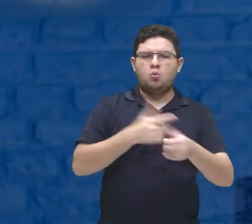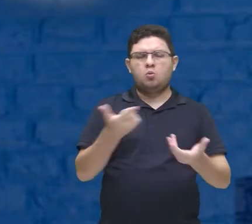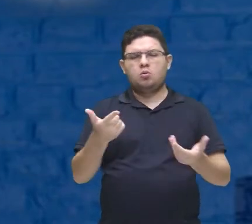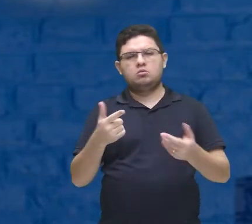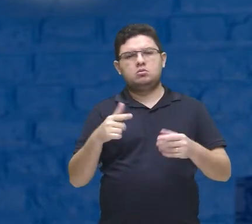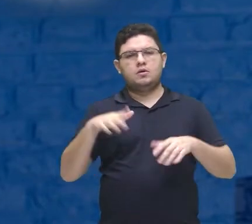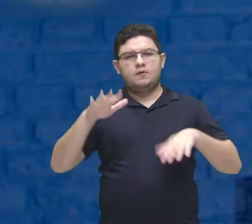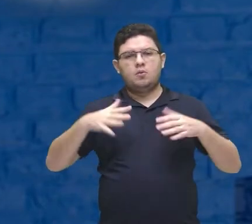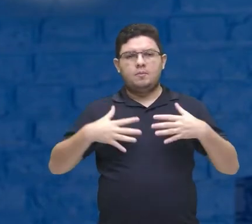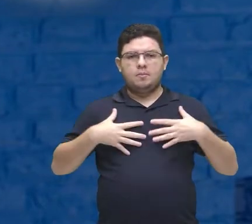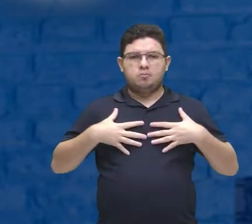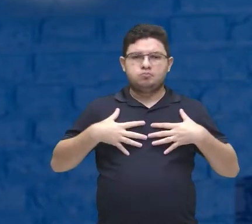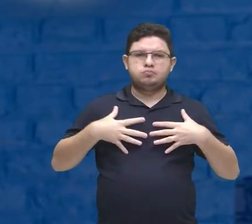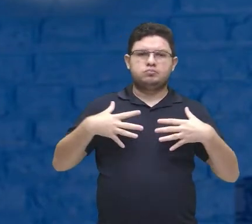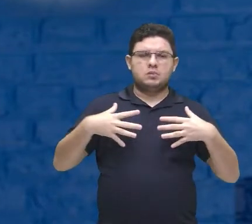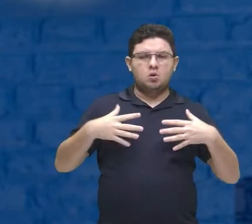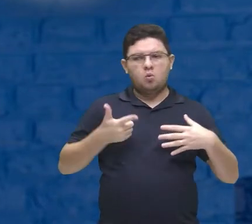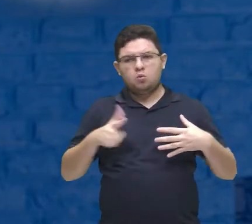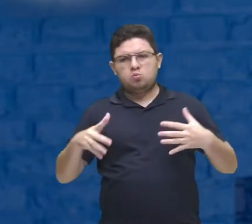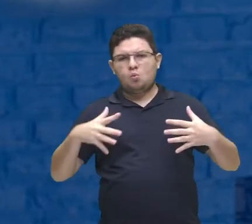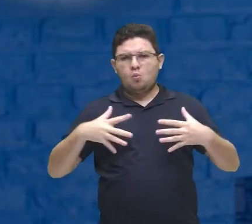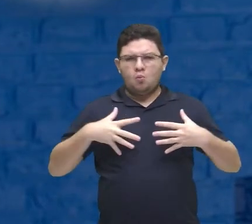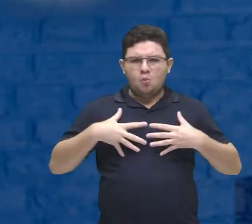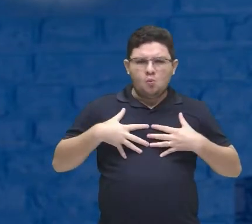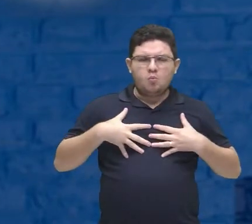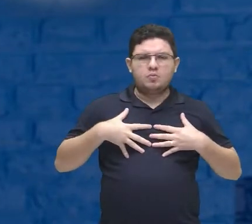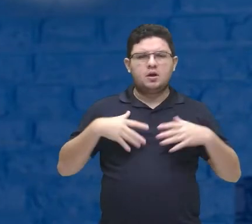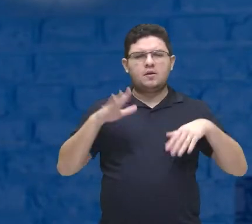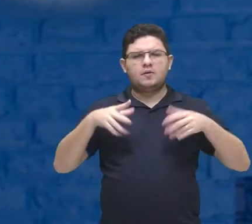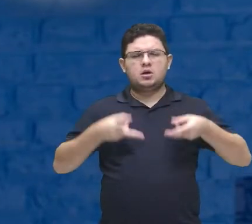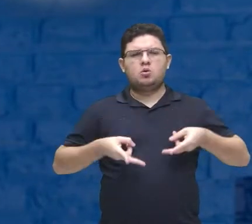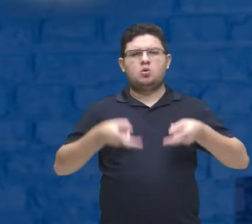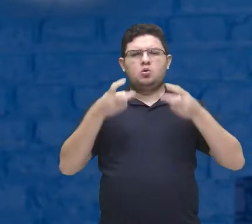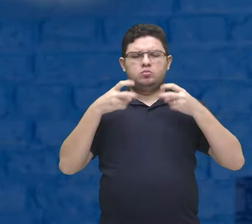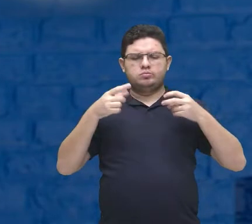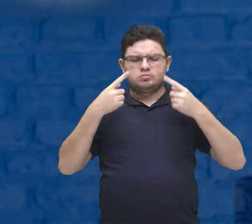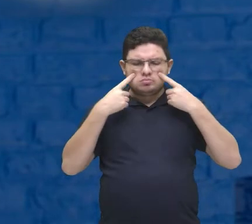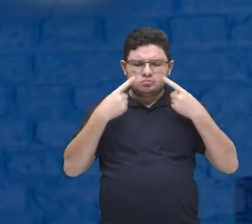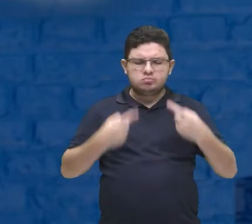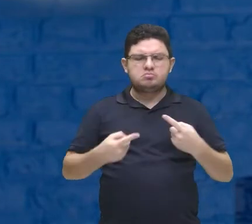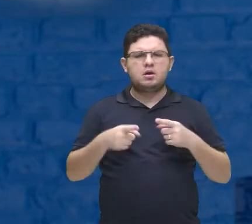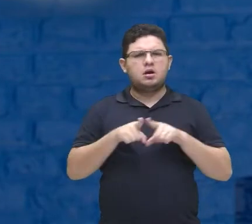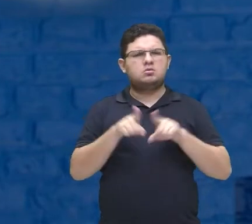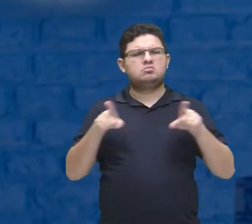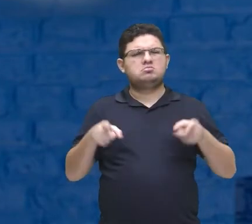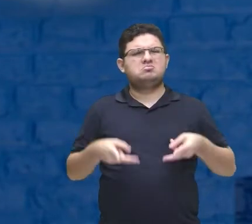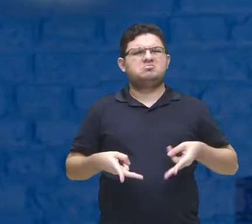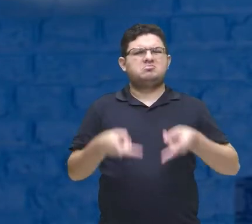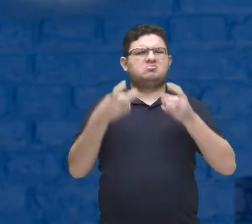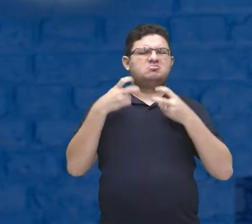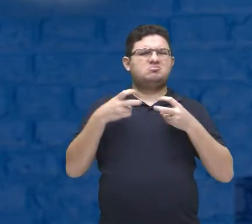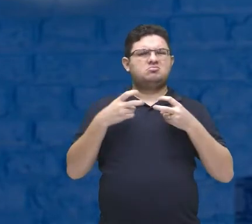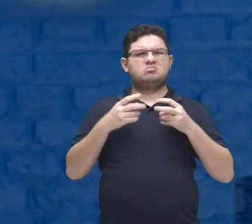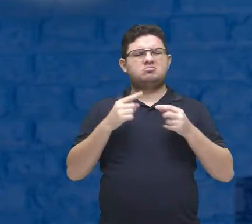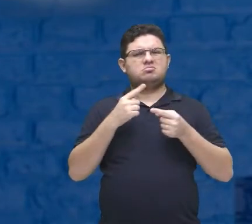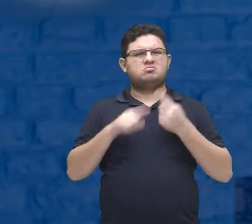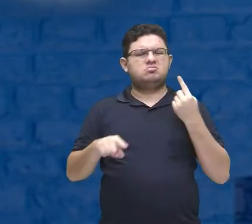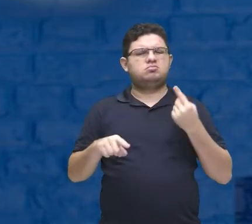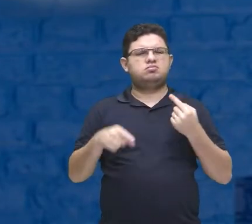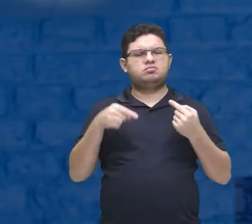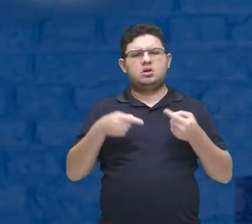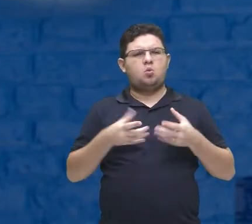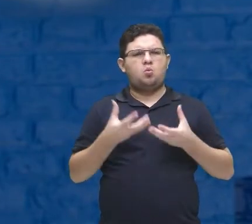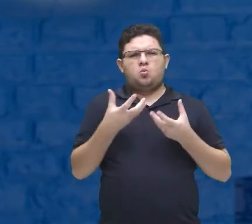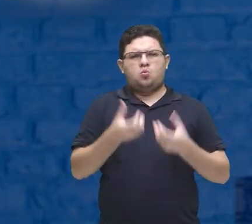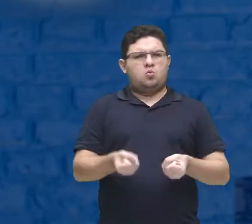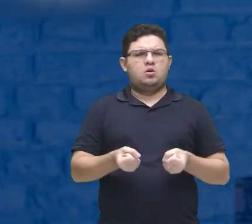que fica essa situação? Porque ele se olha no espelho, não se identifica, né, com aquele corpo, ele não se aceita, vem a